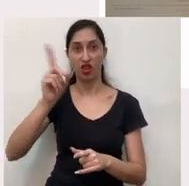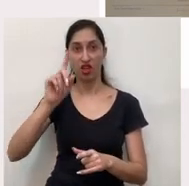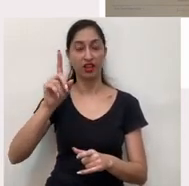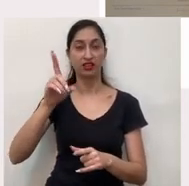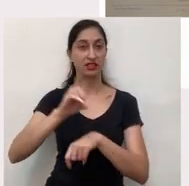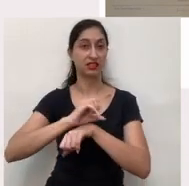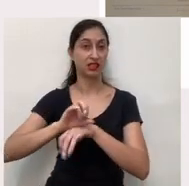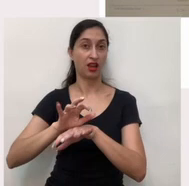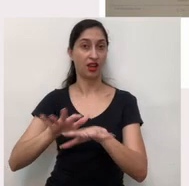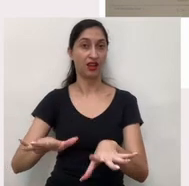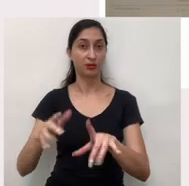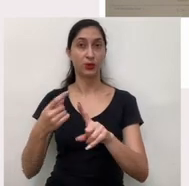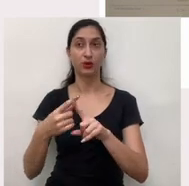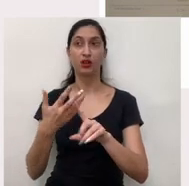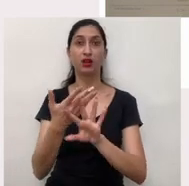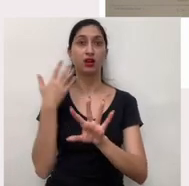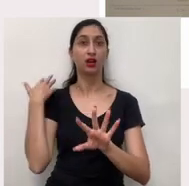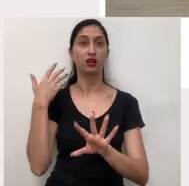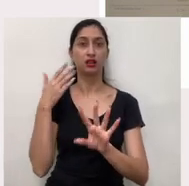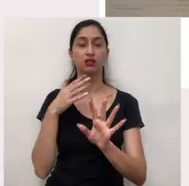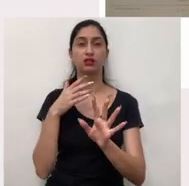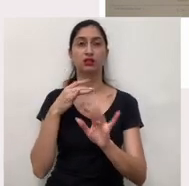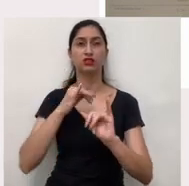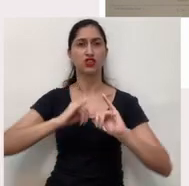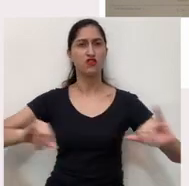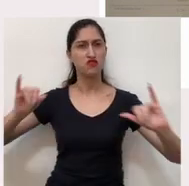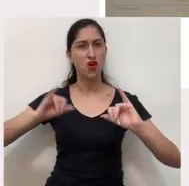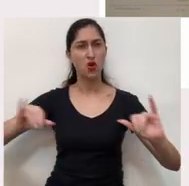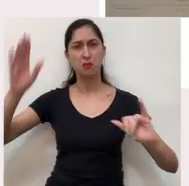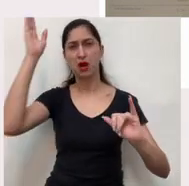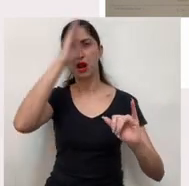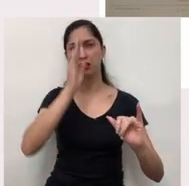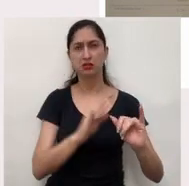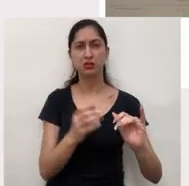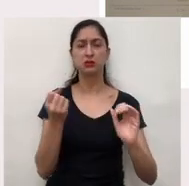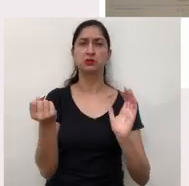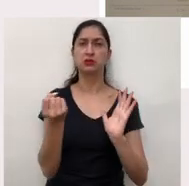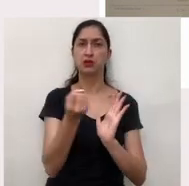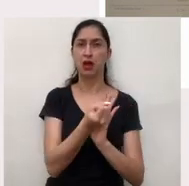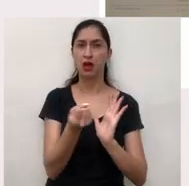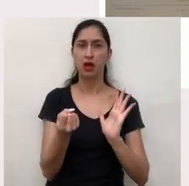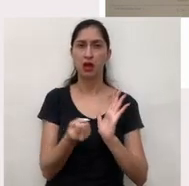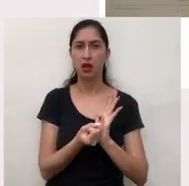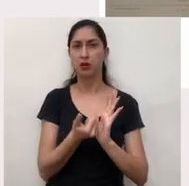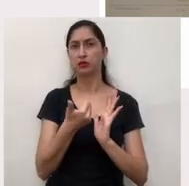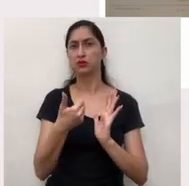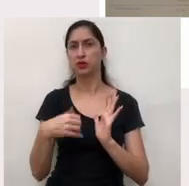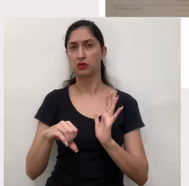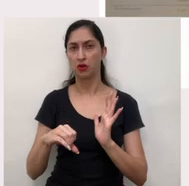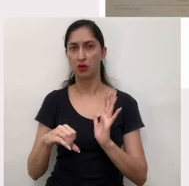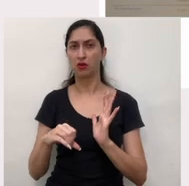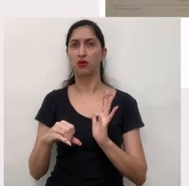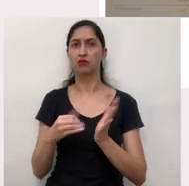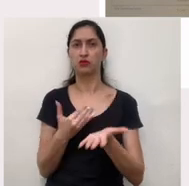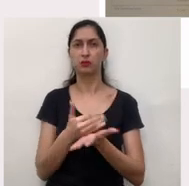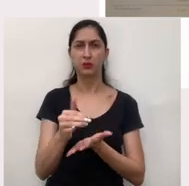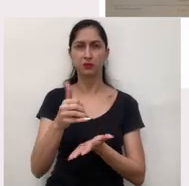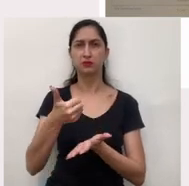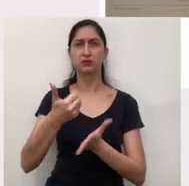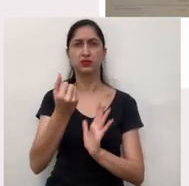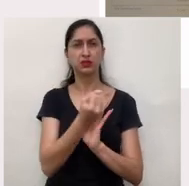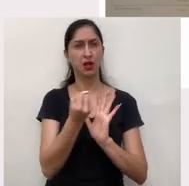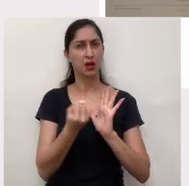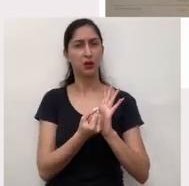de impressos que circularam no Brasil, nas cidades, no século XIX, início do século